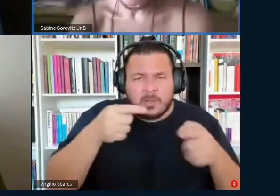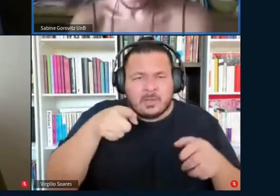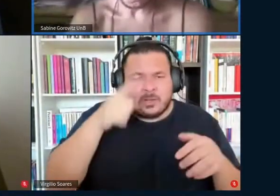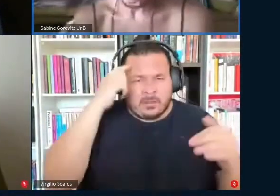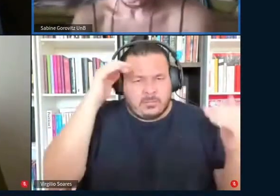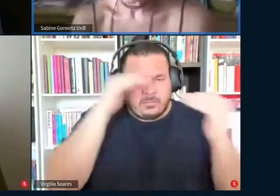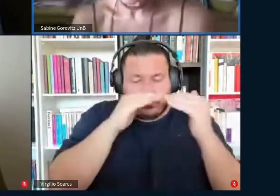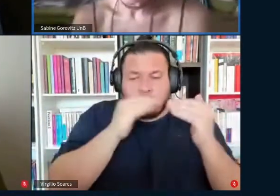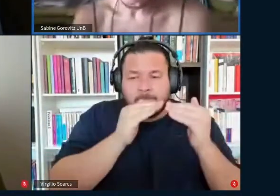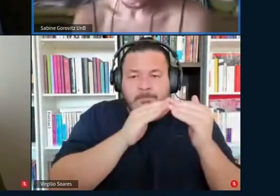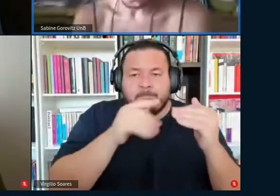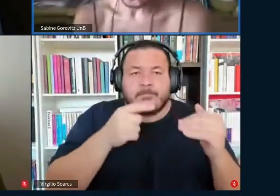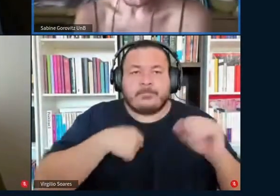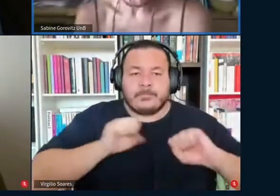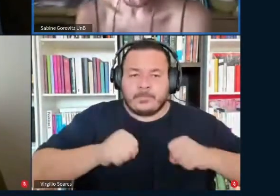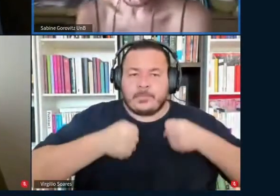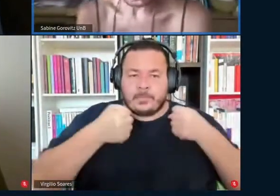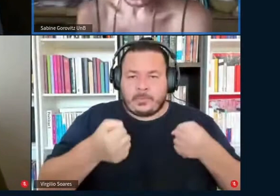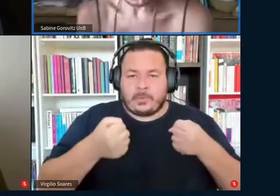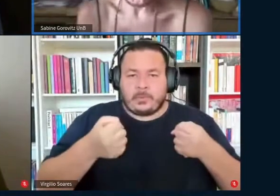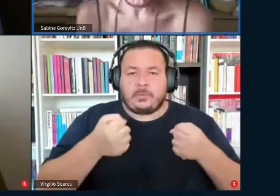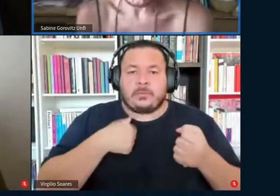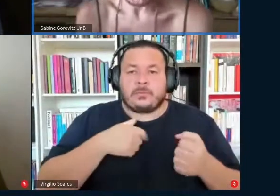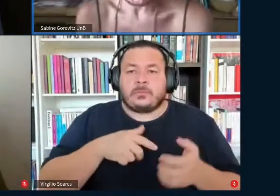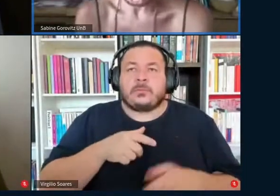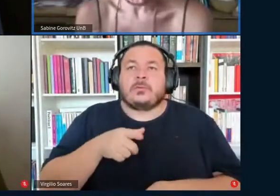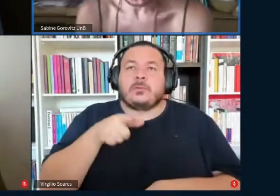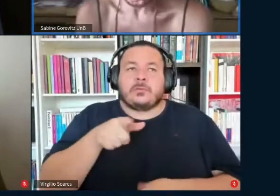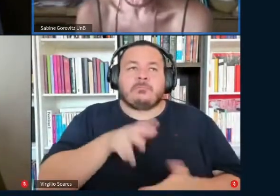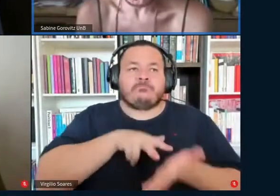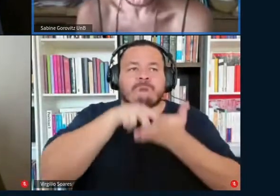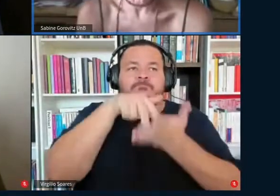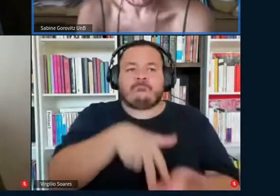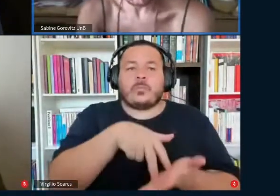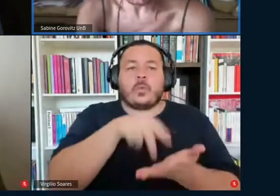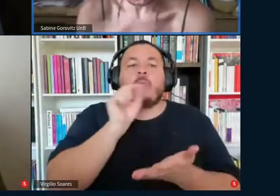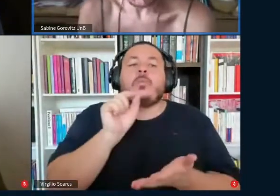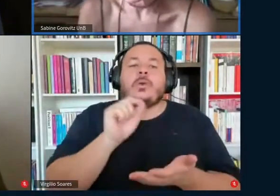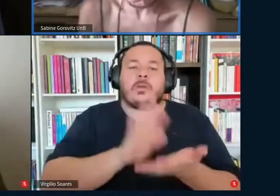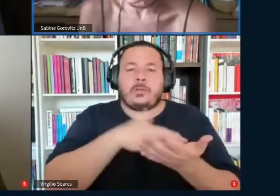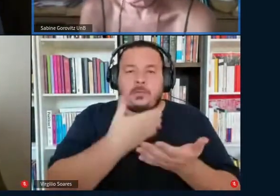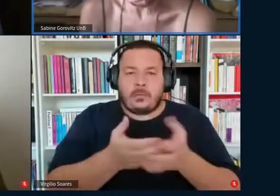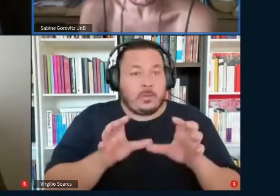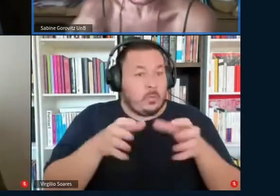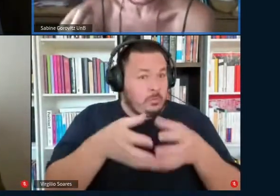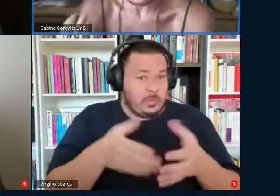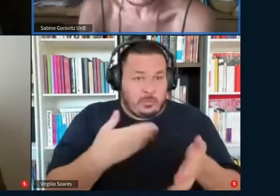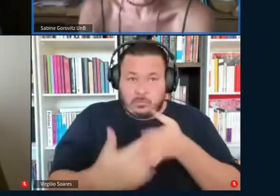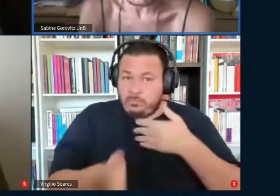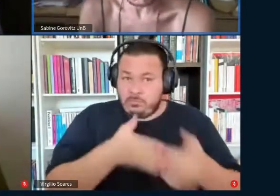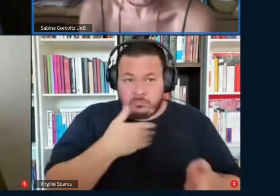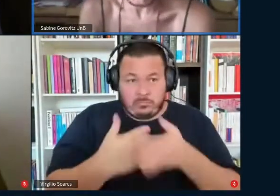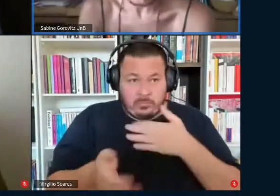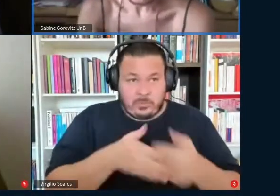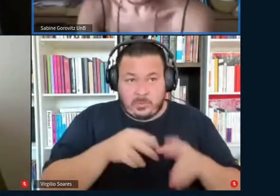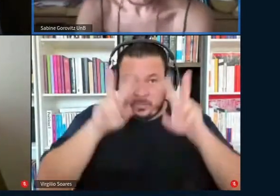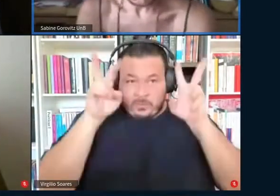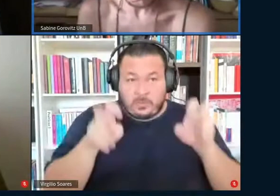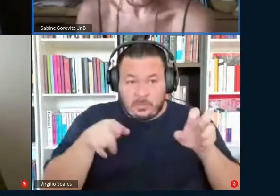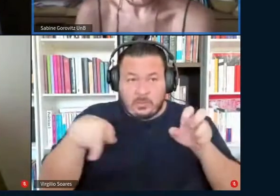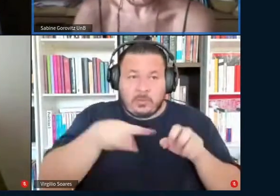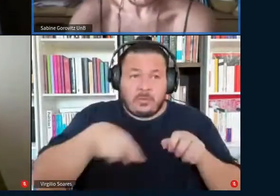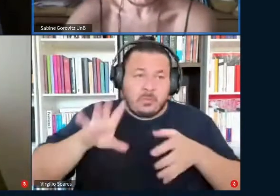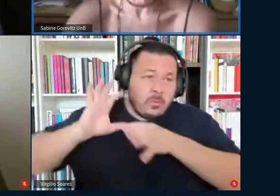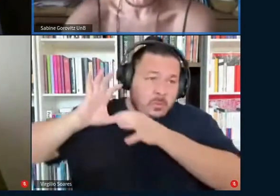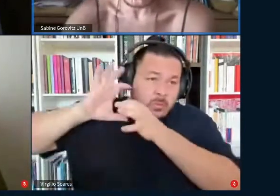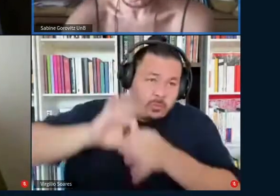de defesa, de sustentação, né, da afirmação que é um intérprete comunitário, seja qual for a situação, o contexto, a gente